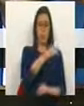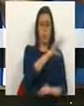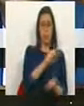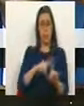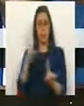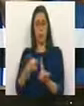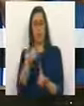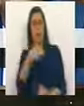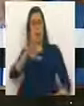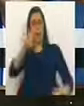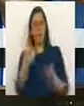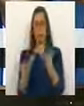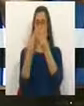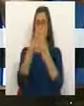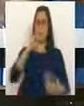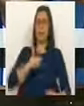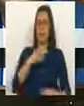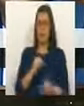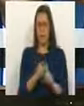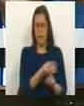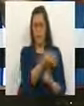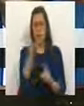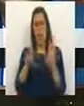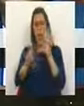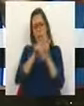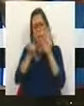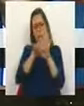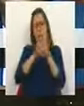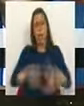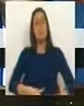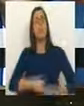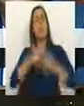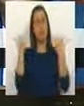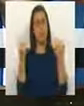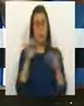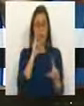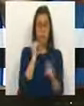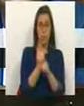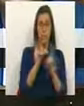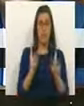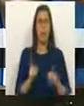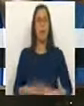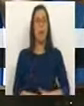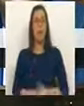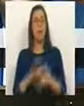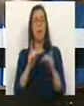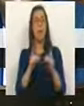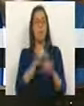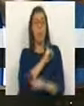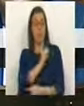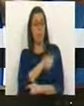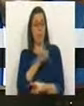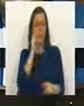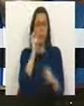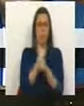e 2015 com o CDS, com mais de uma dezena de leis que melhoraram a supervisão. Desde os poderes